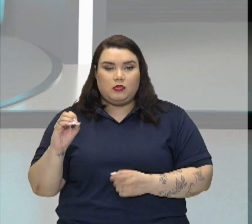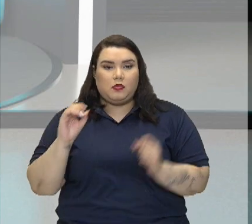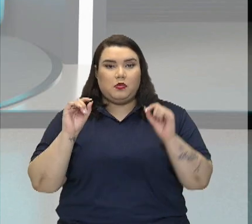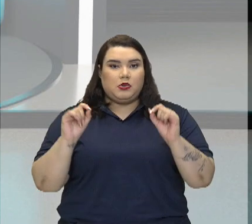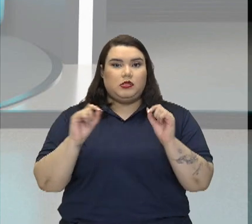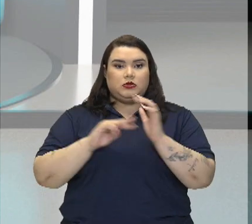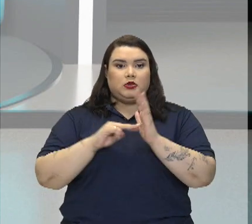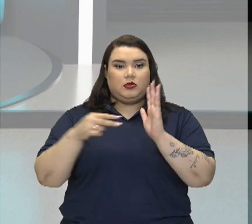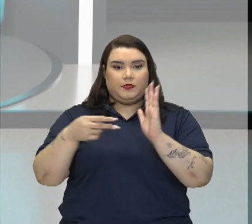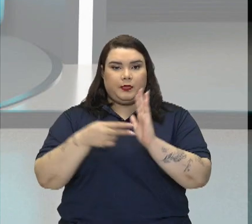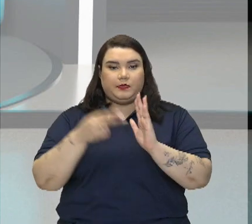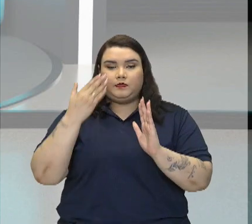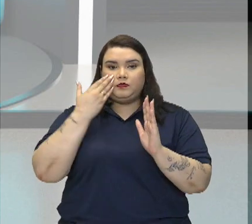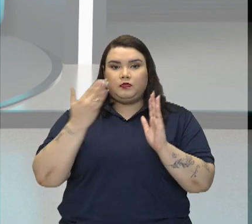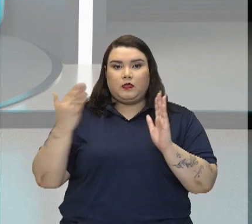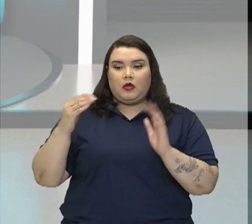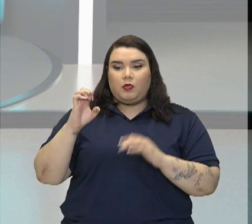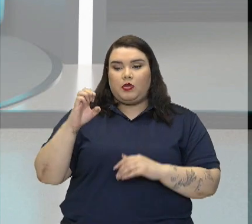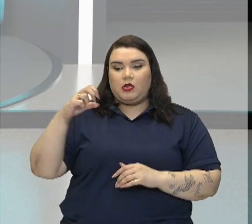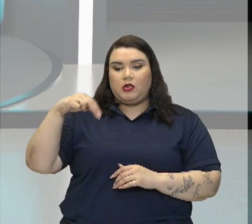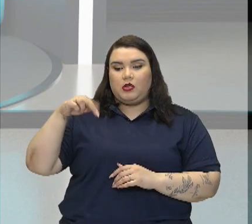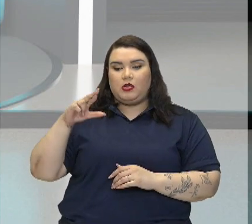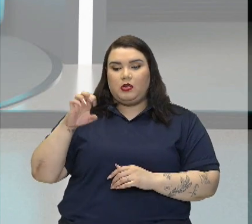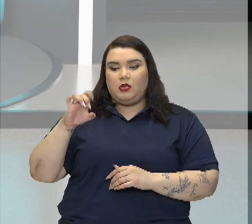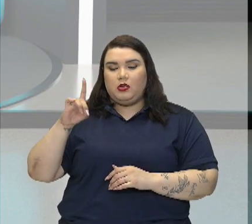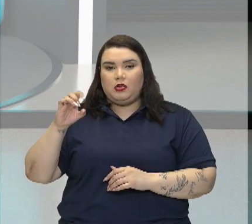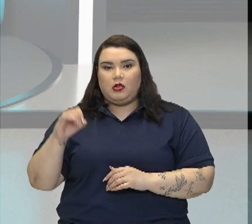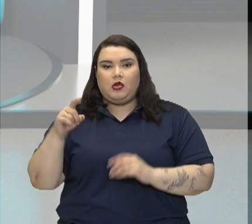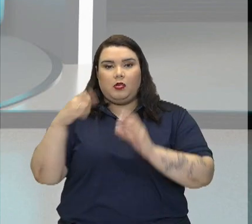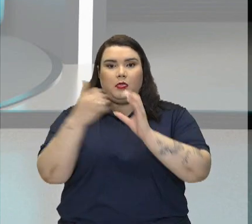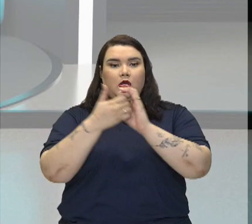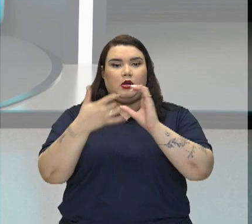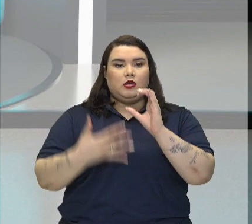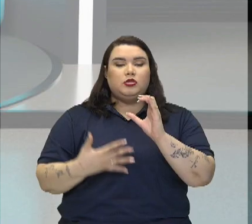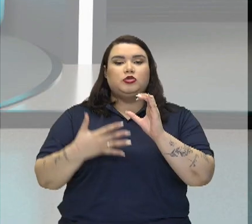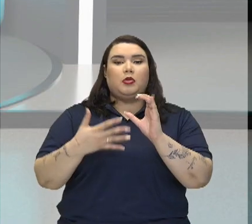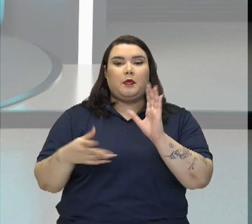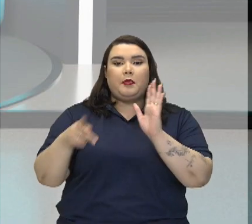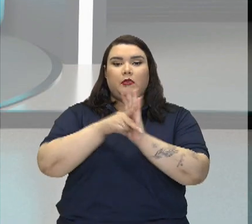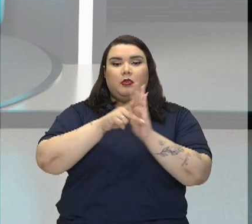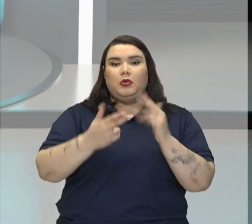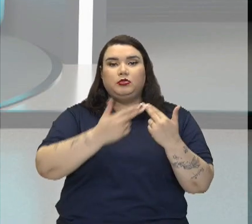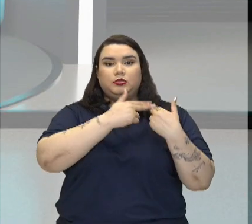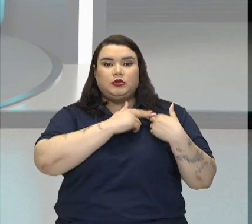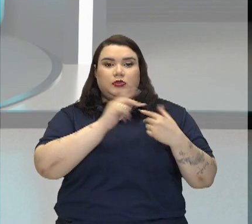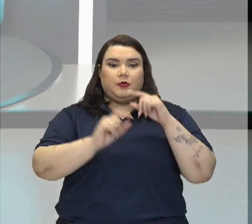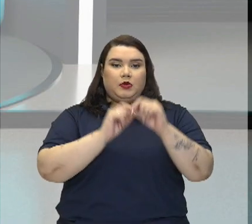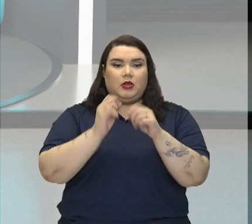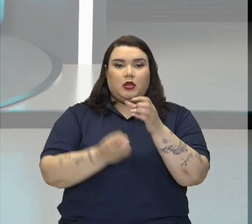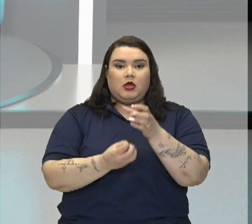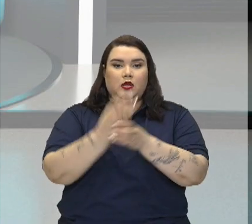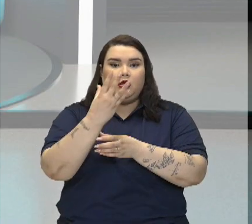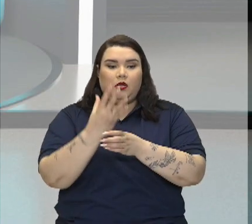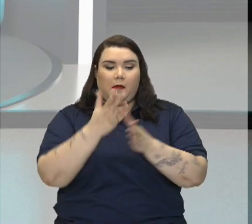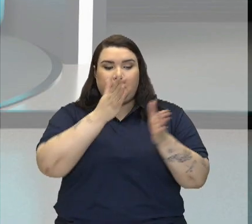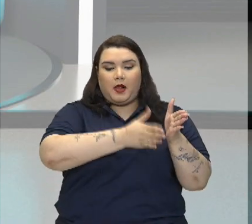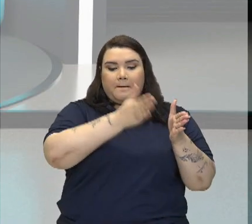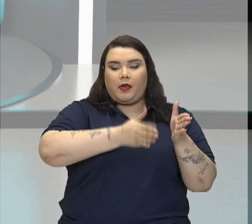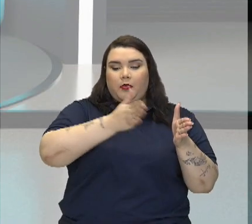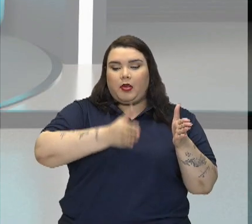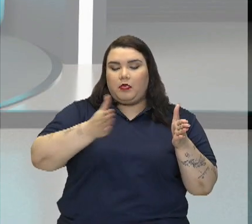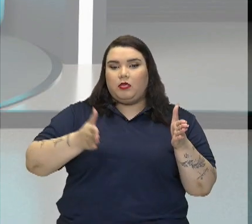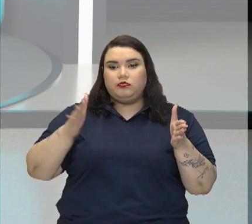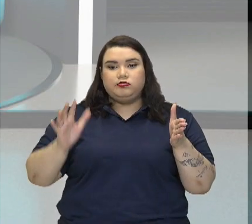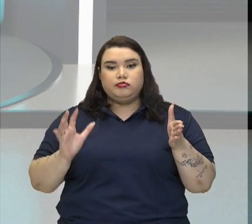o enredo? O enredo é o elemento responsável pela construção da sucessão